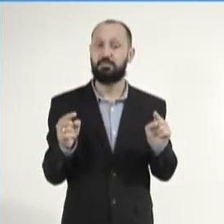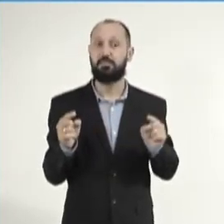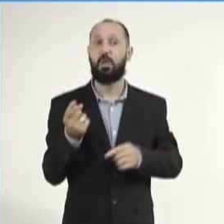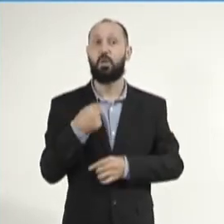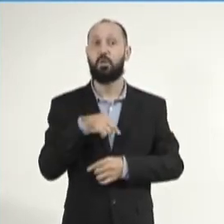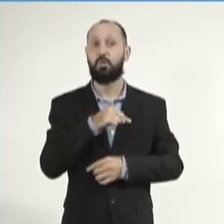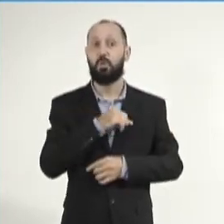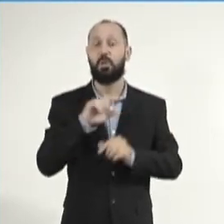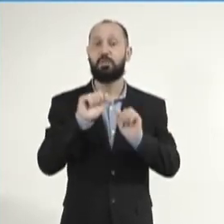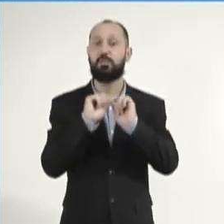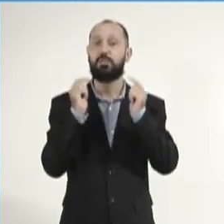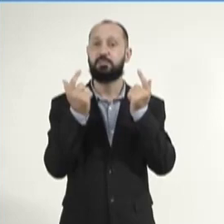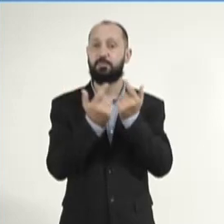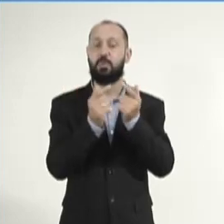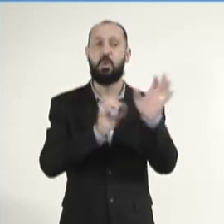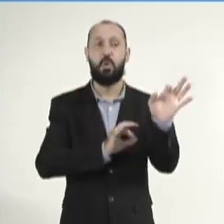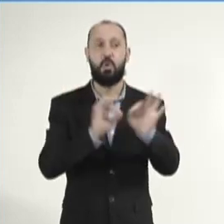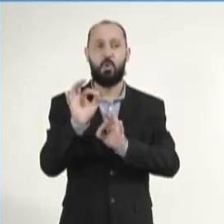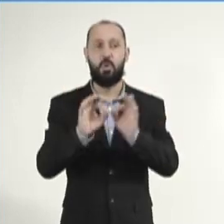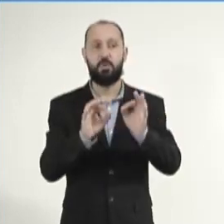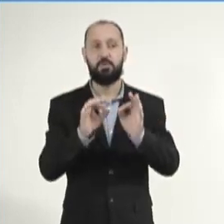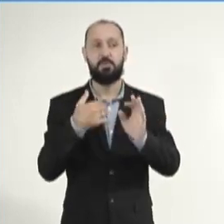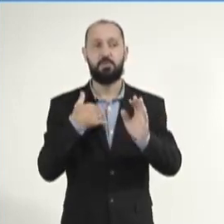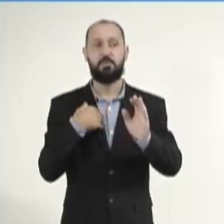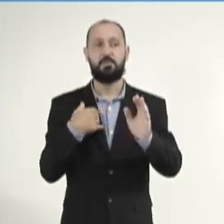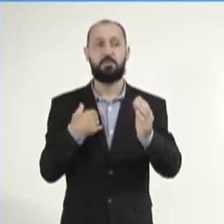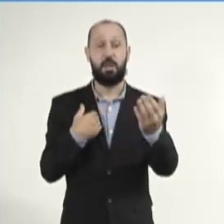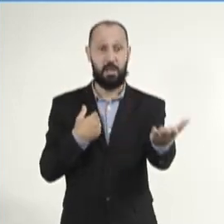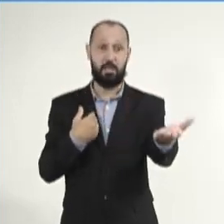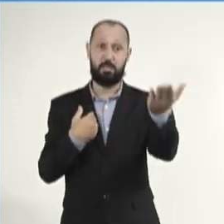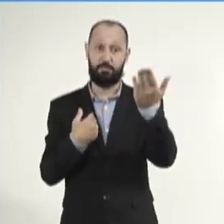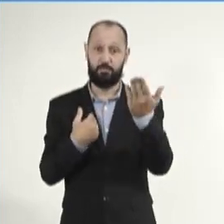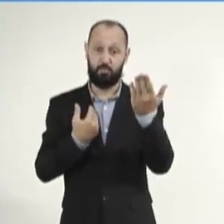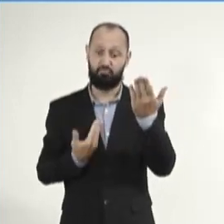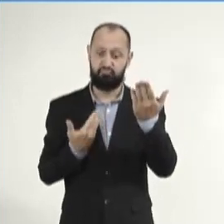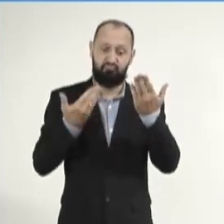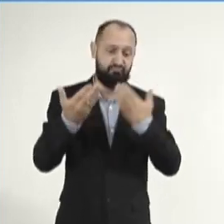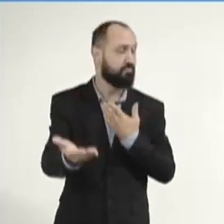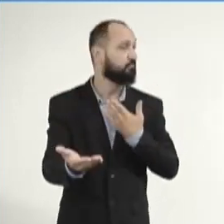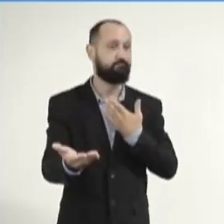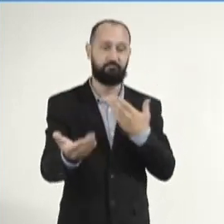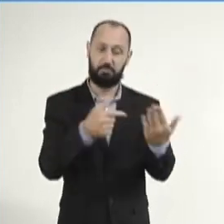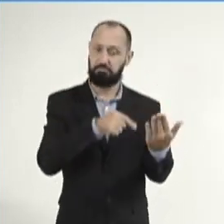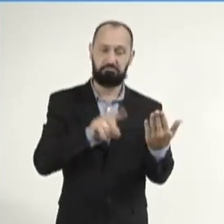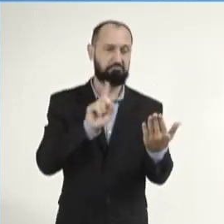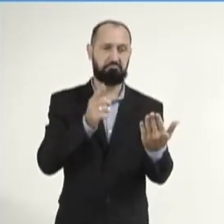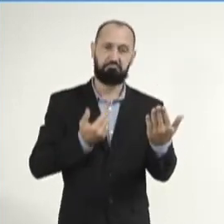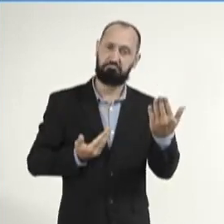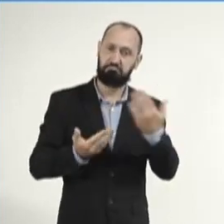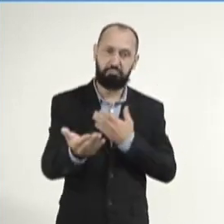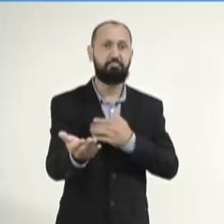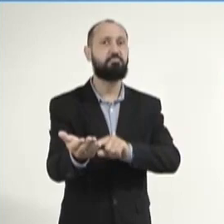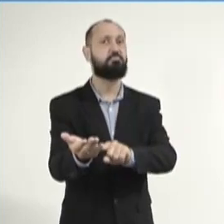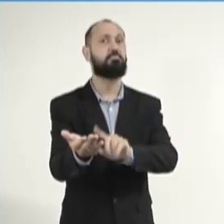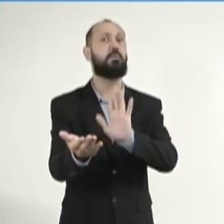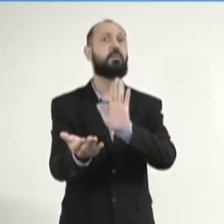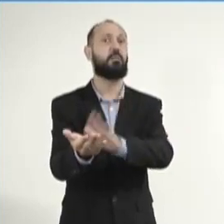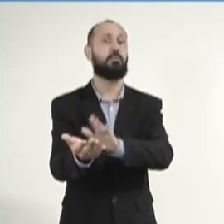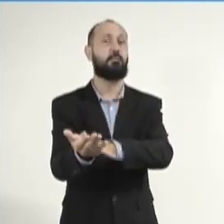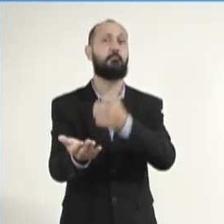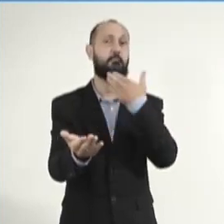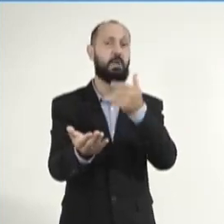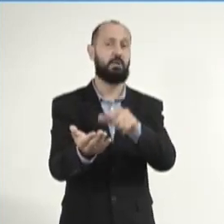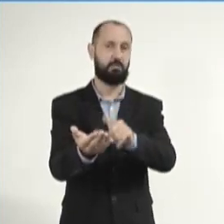nós aqui da Casa fizemos uma contraproposta e estamos aguardando essa posição do governo. Nós queremos